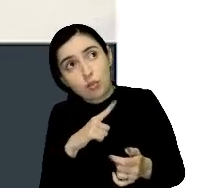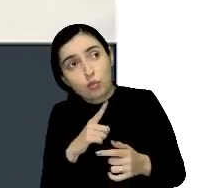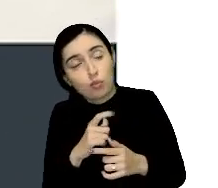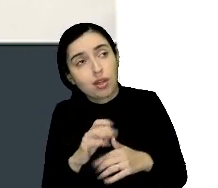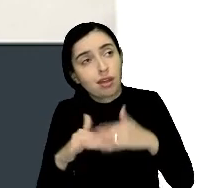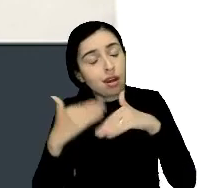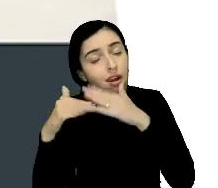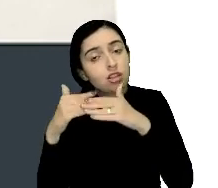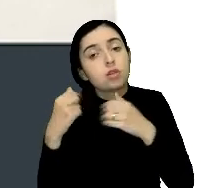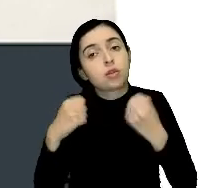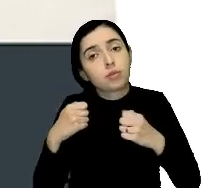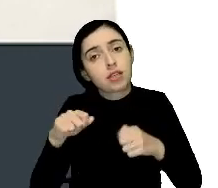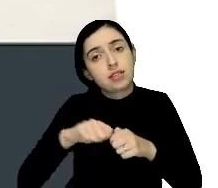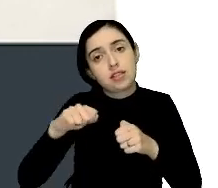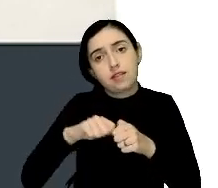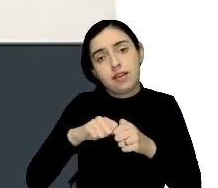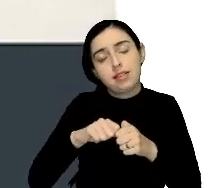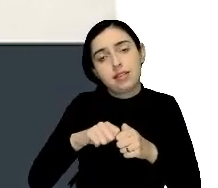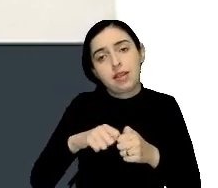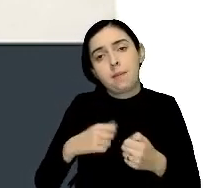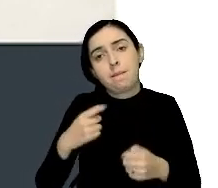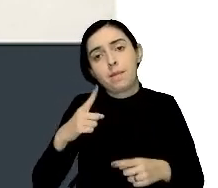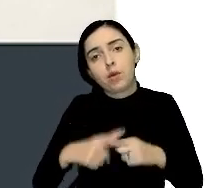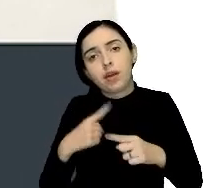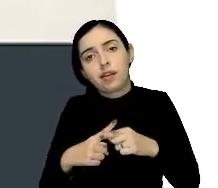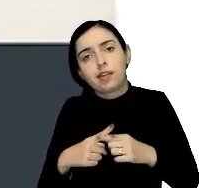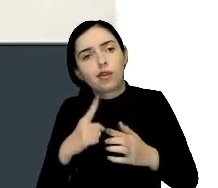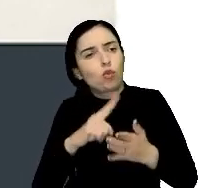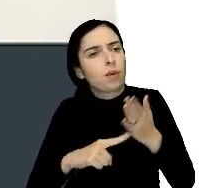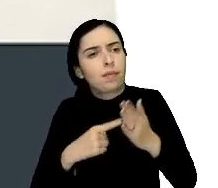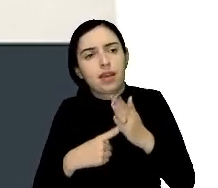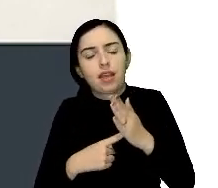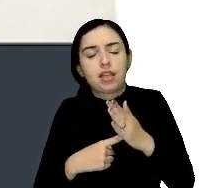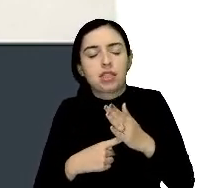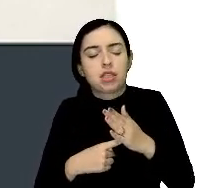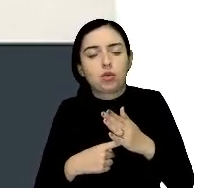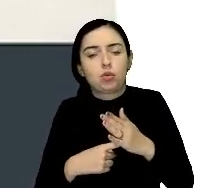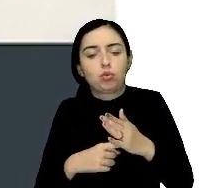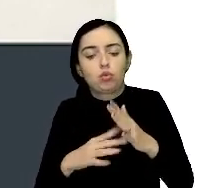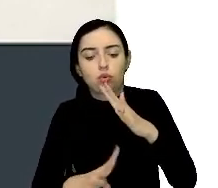avanço a ser feito, porque nós temos uma proibição do migrante de votar.